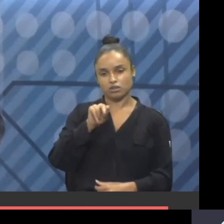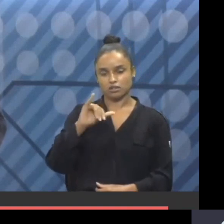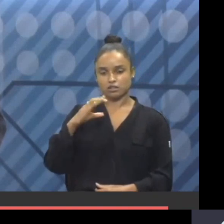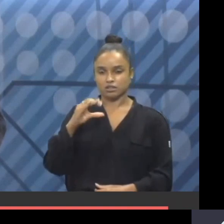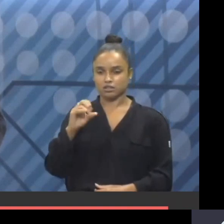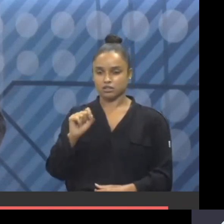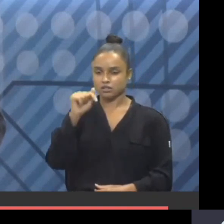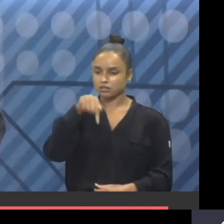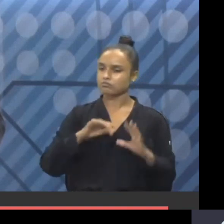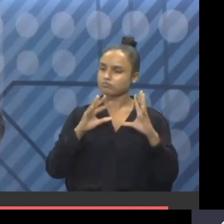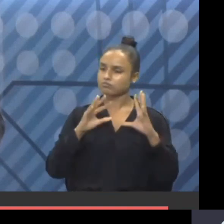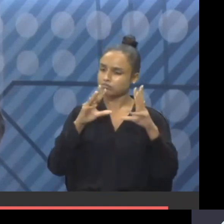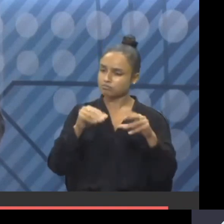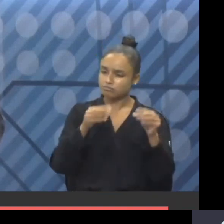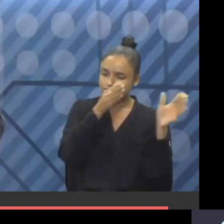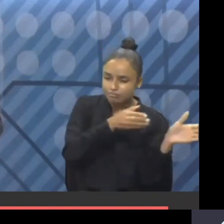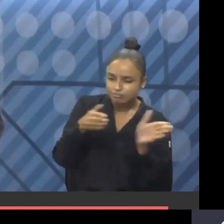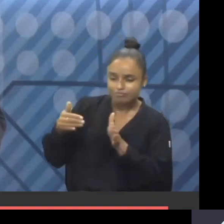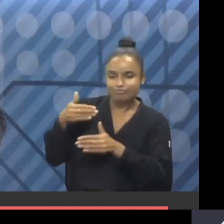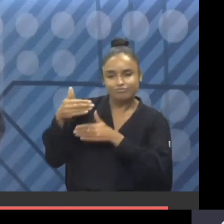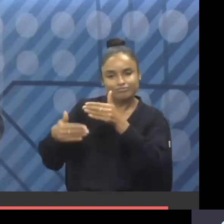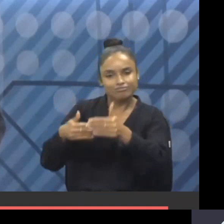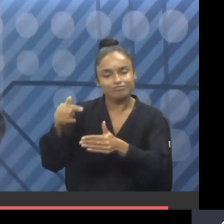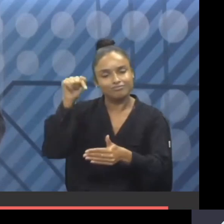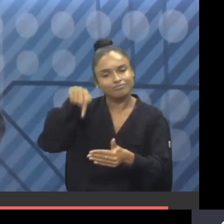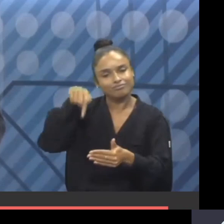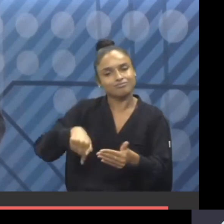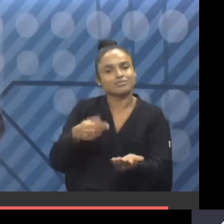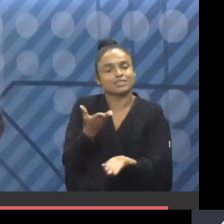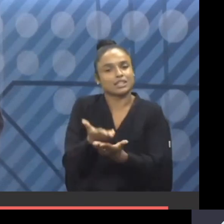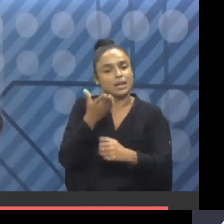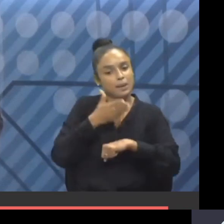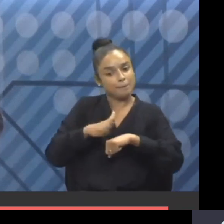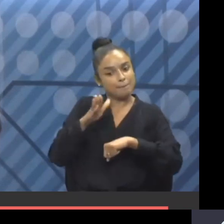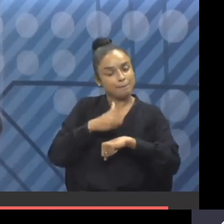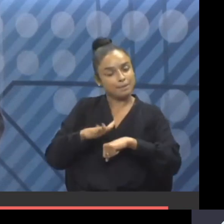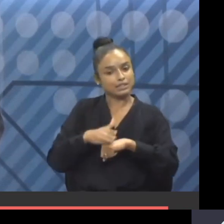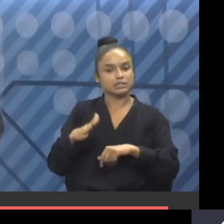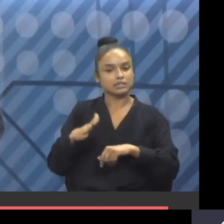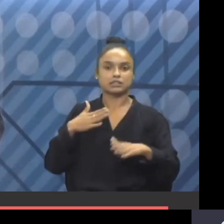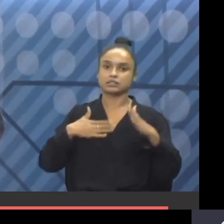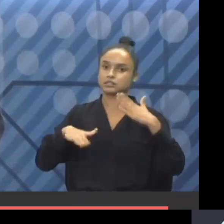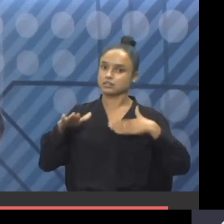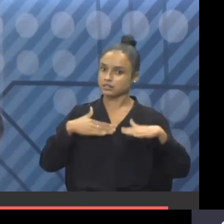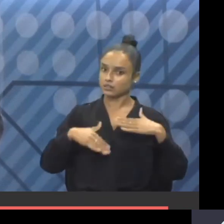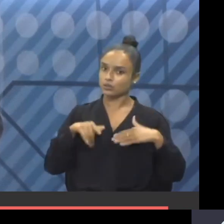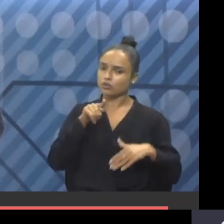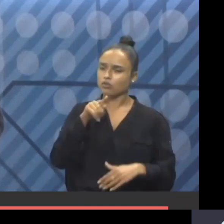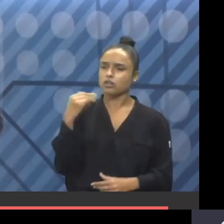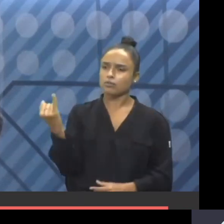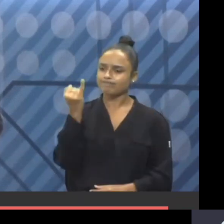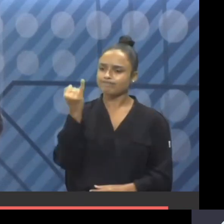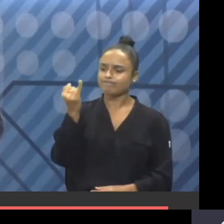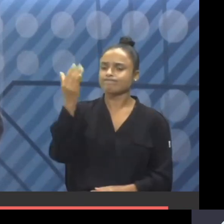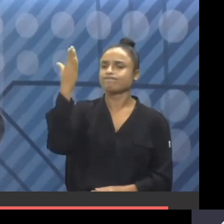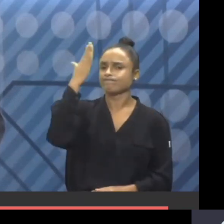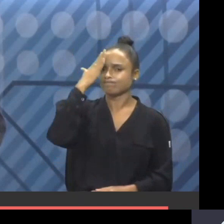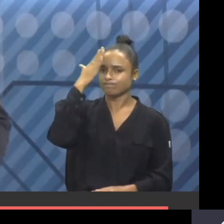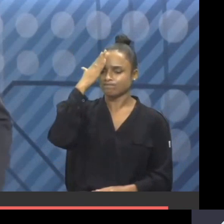esses procedimentos, nós vamos ter uma aula prática tranquila. Um ponto importante que tem que ser observado